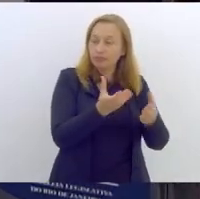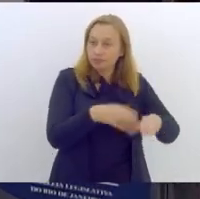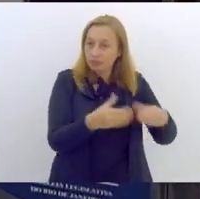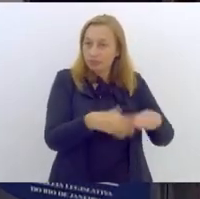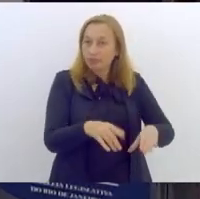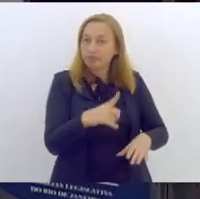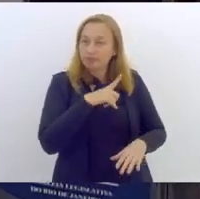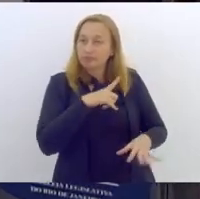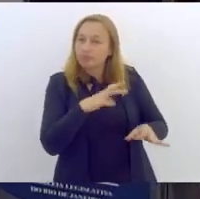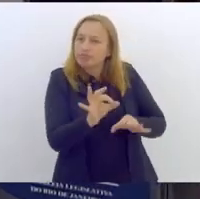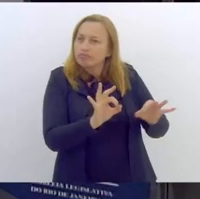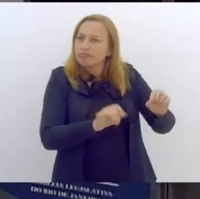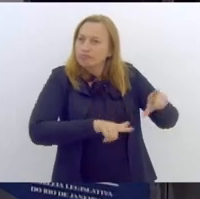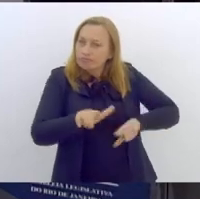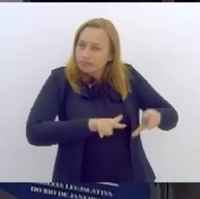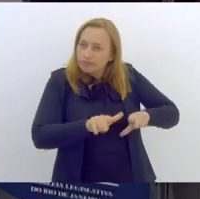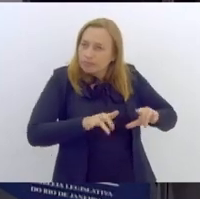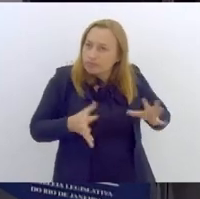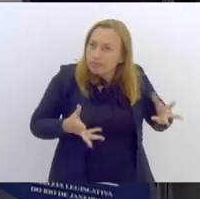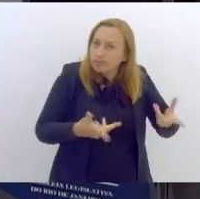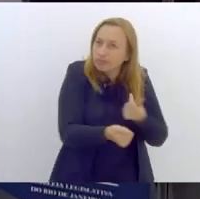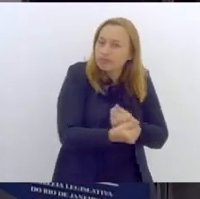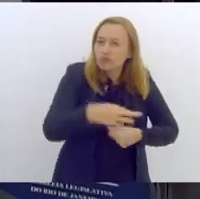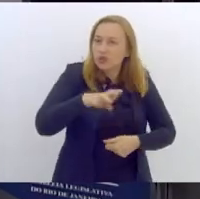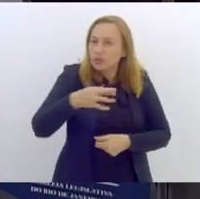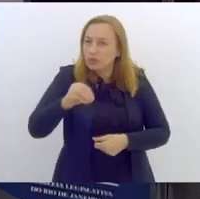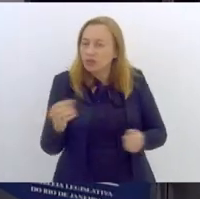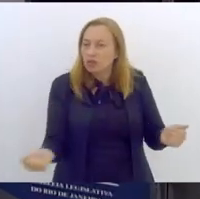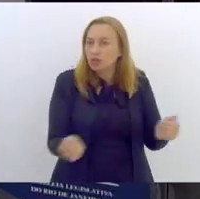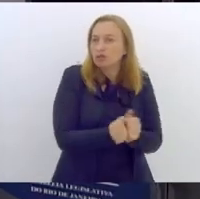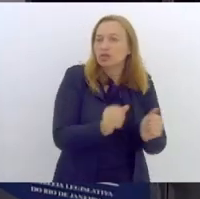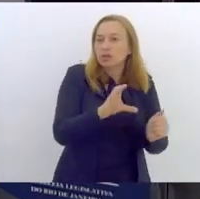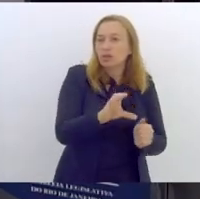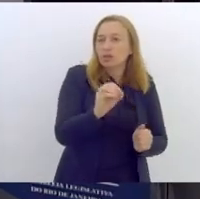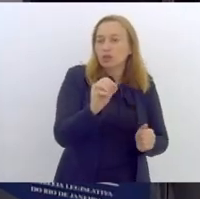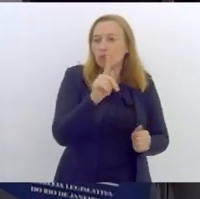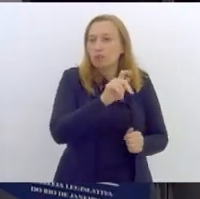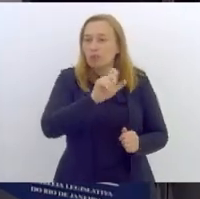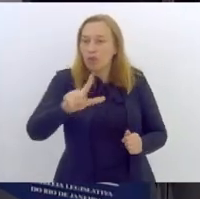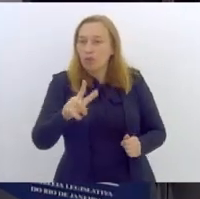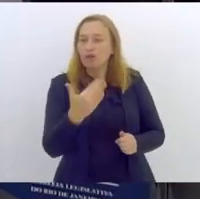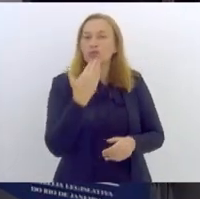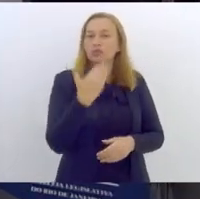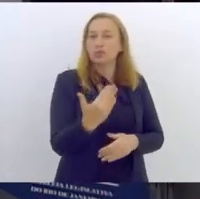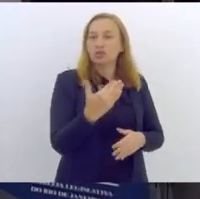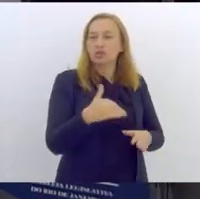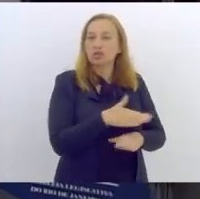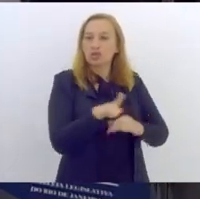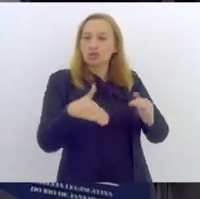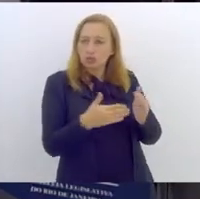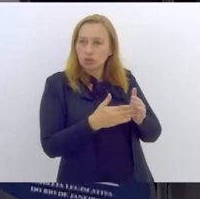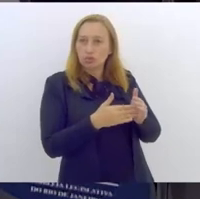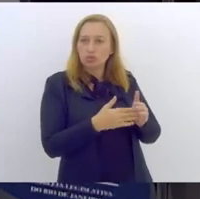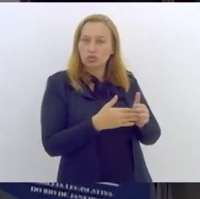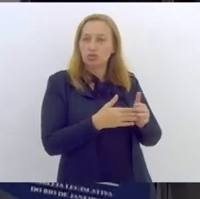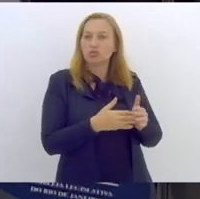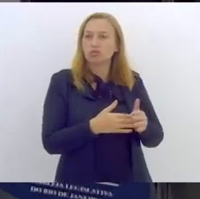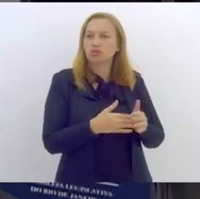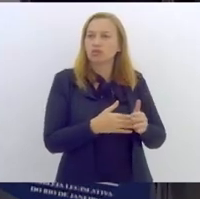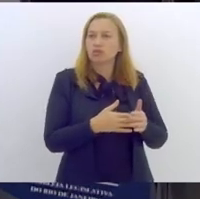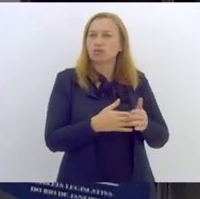um trabalho magnífico com Márcio Garcia junto com o Pou eu faço até um apelo para os candidatos do concurso